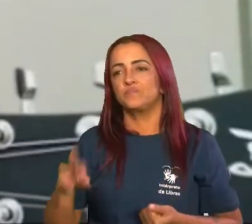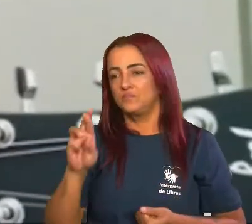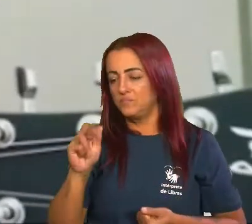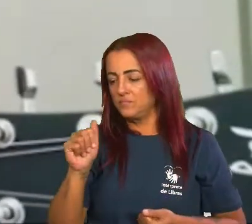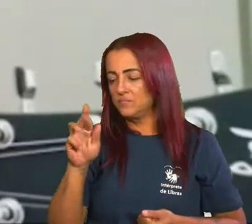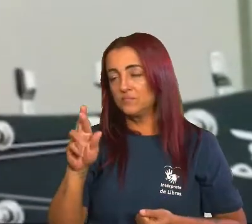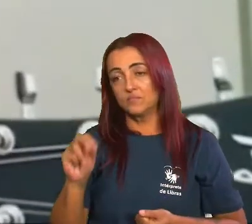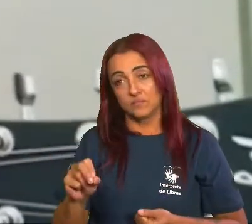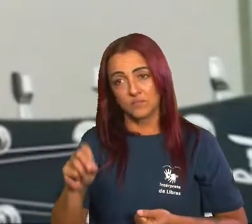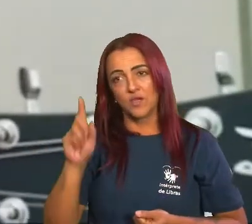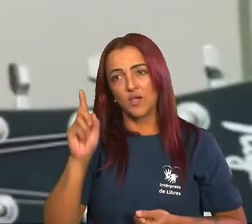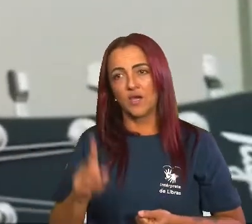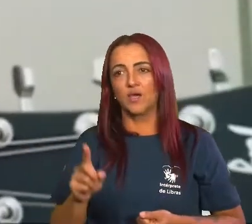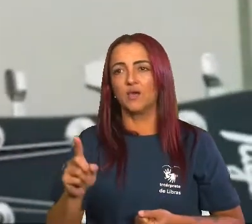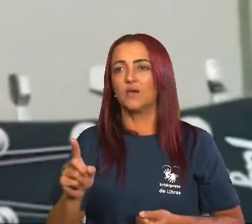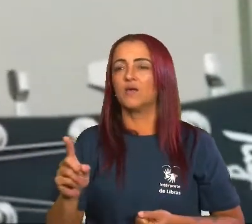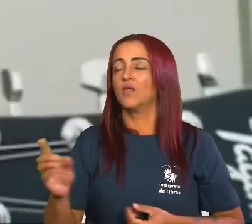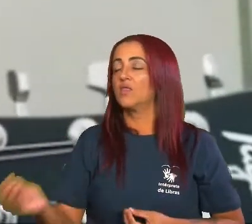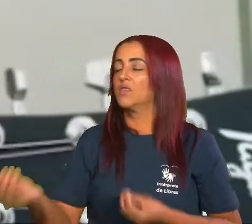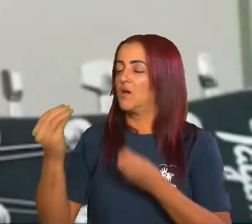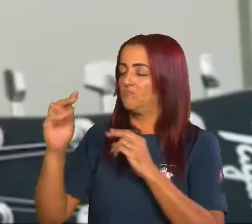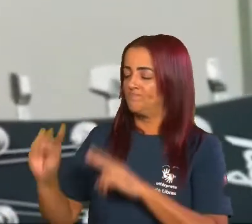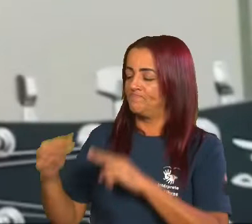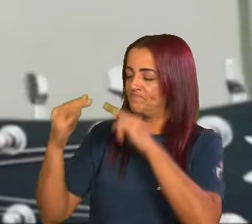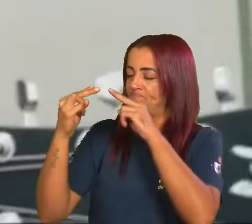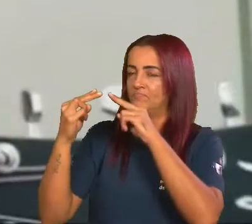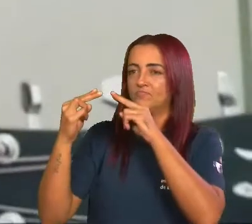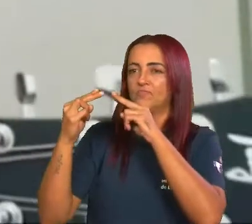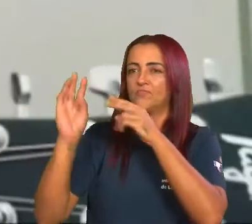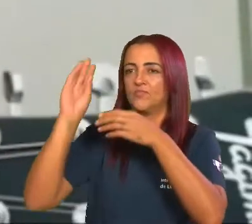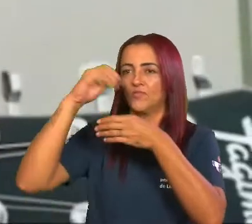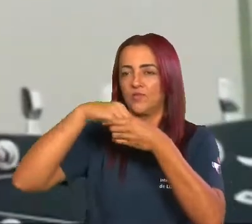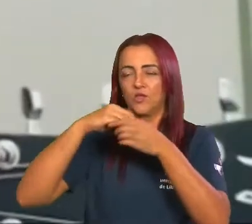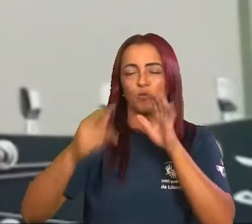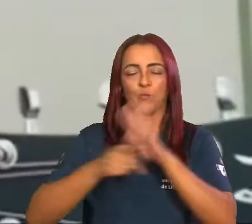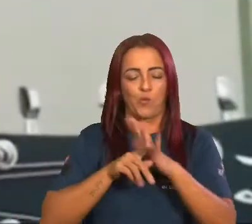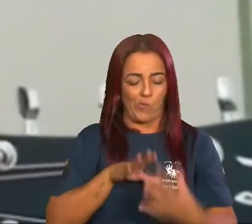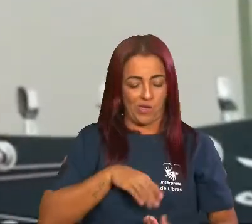Raro receber um olhar dentro da alma.